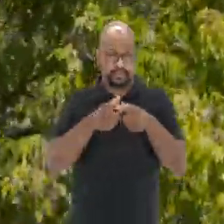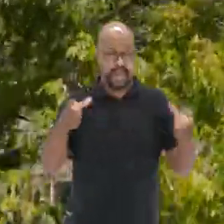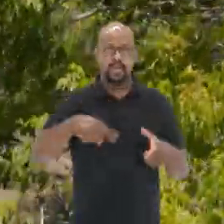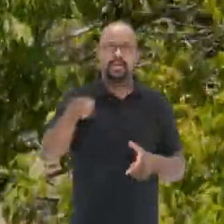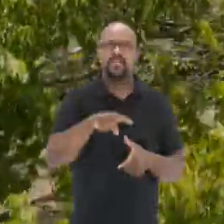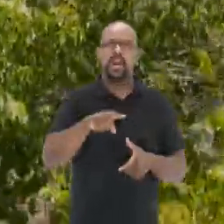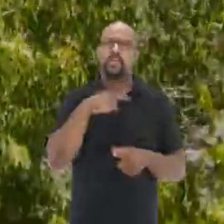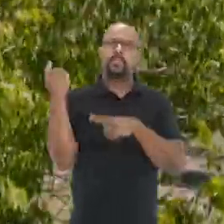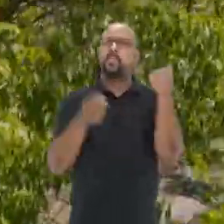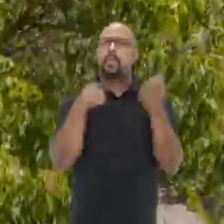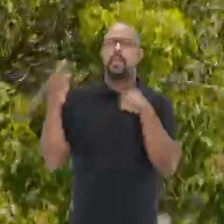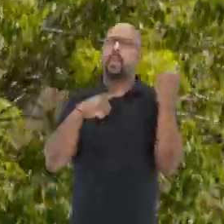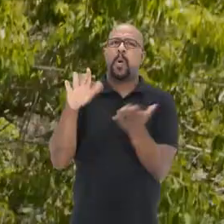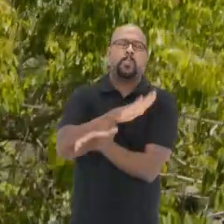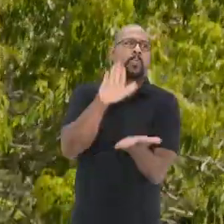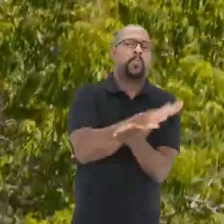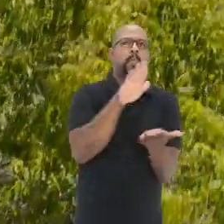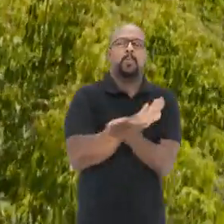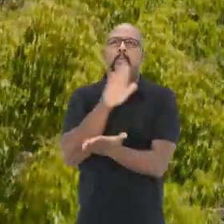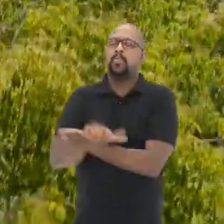A maioria foi dizimada.